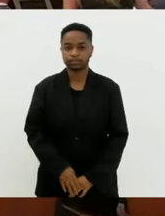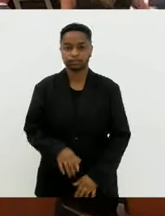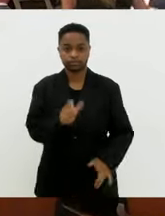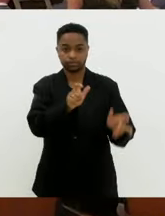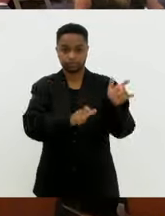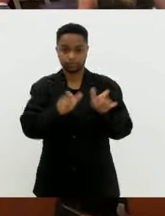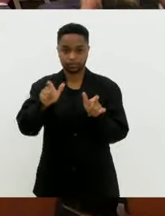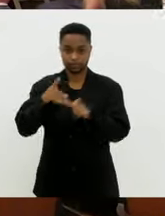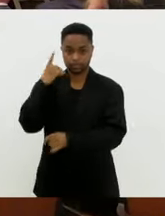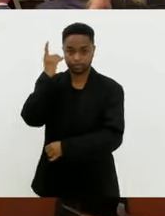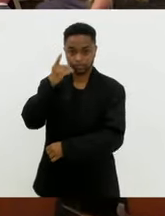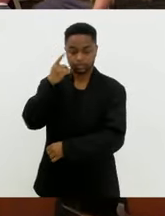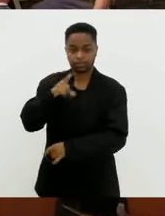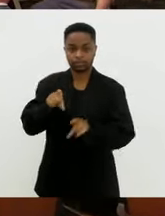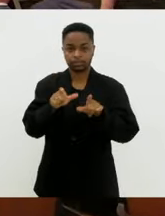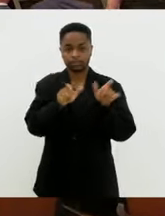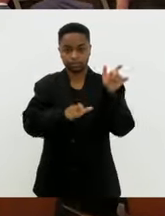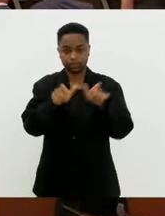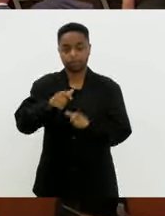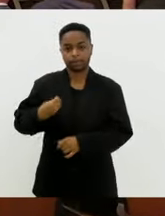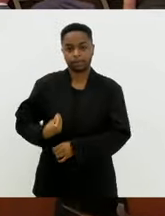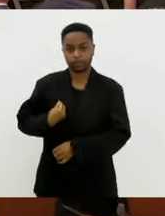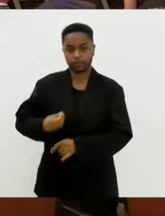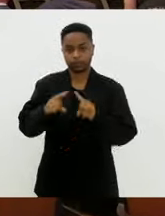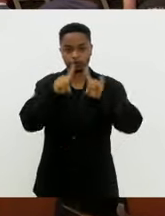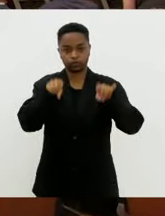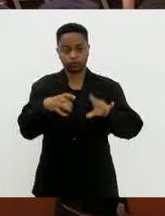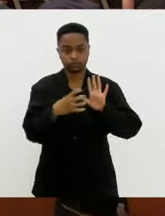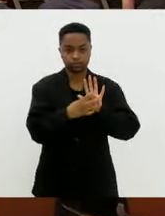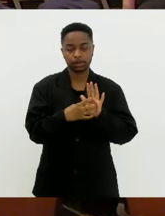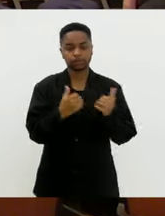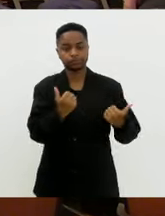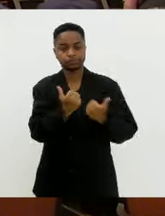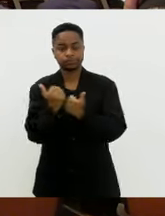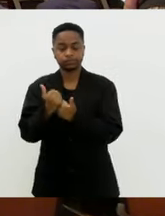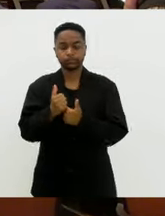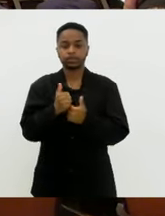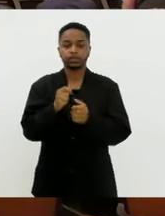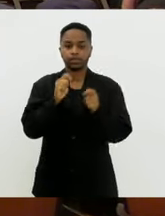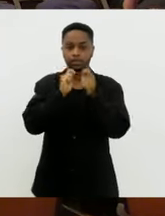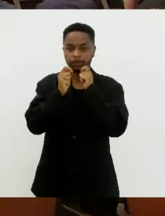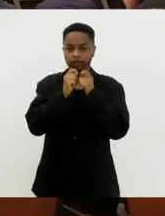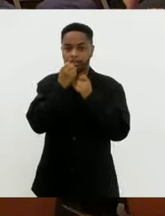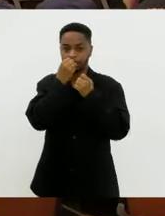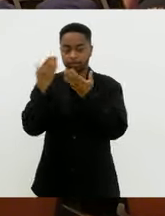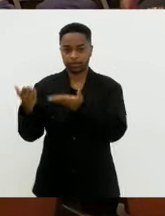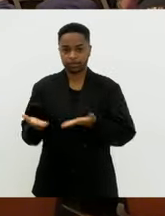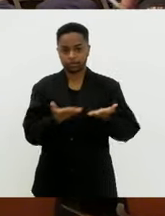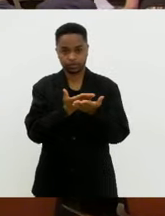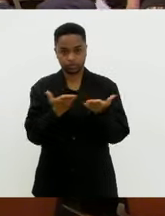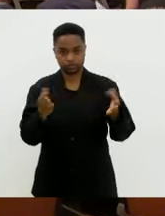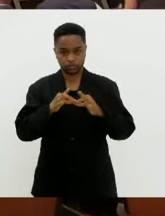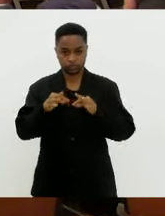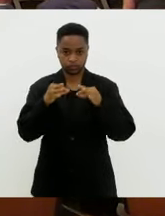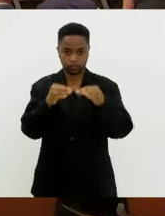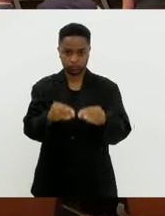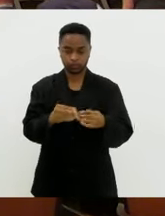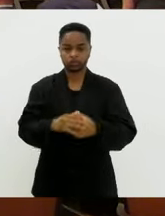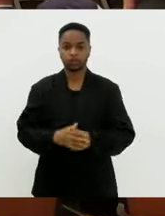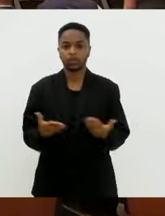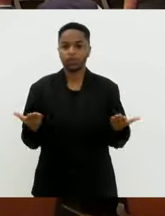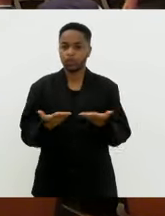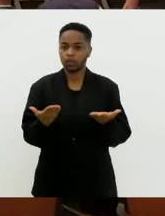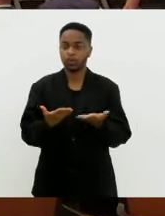deputados, público presente, servidores, assessores, imprensa. Sejam todos bem-vindos nesta